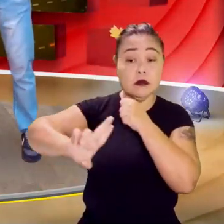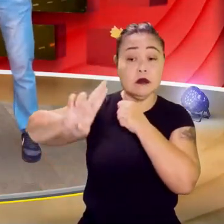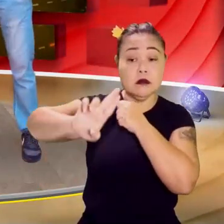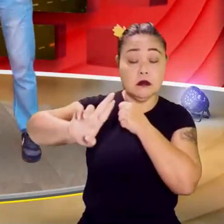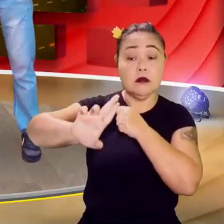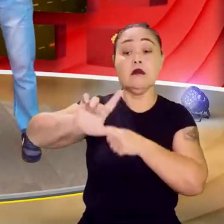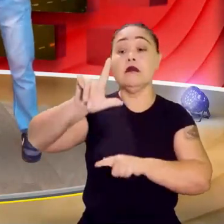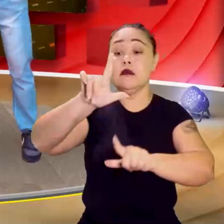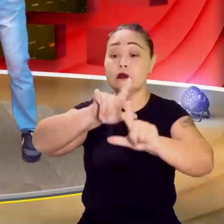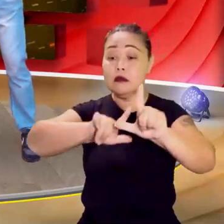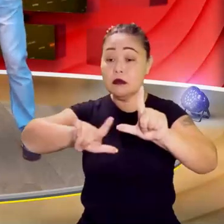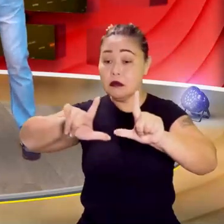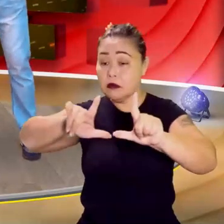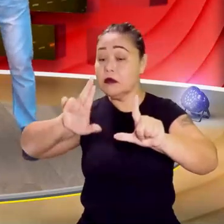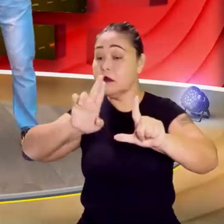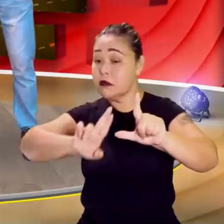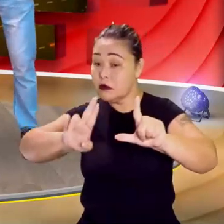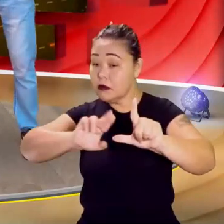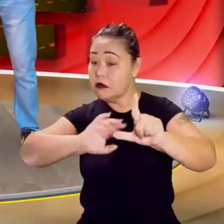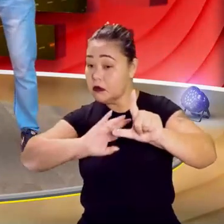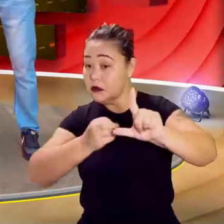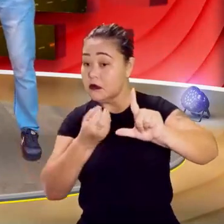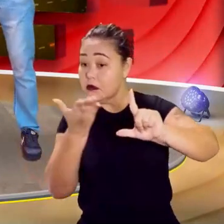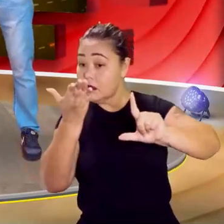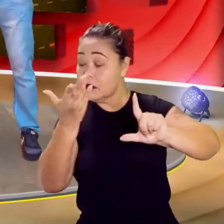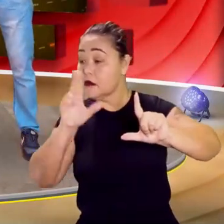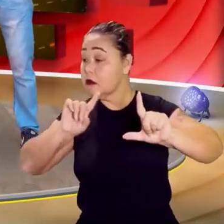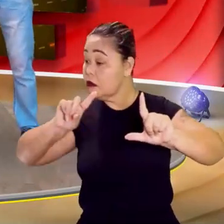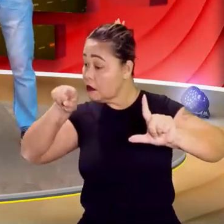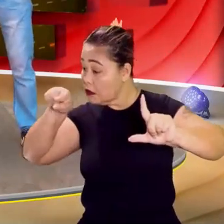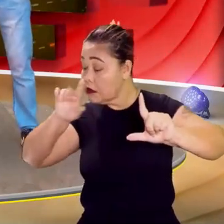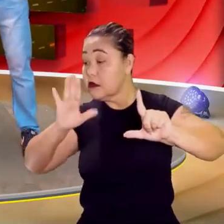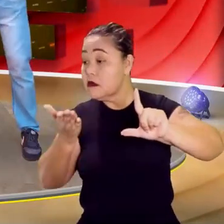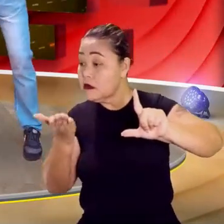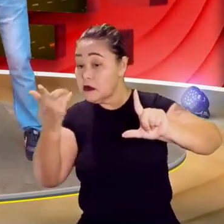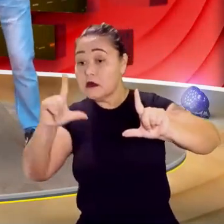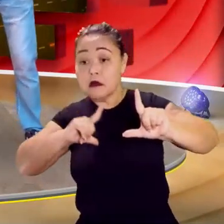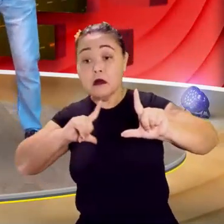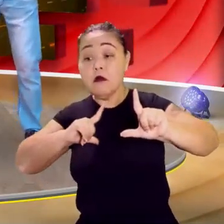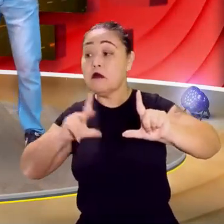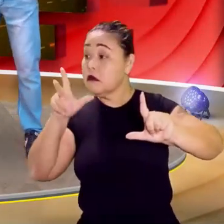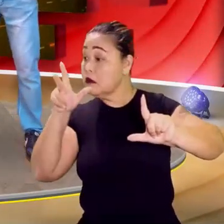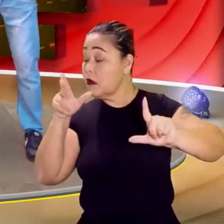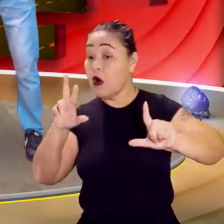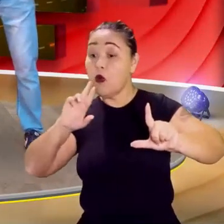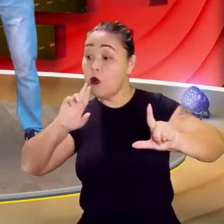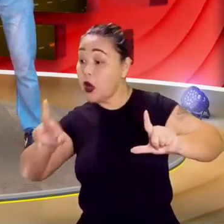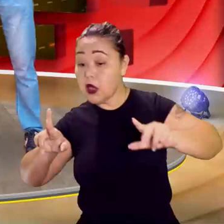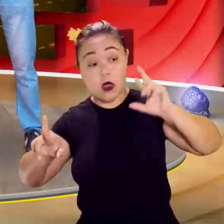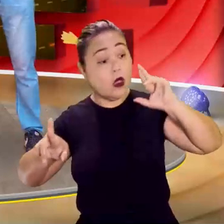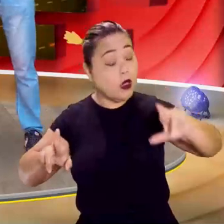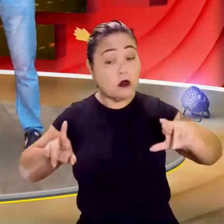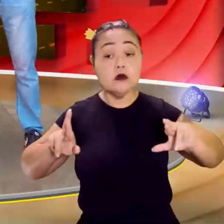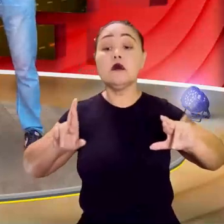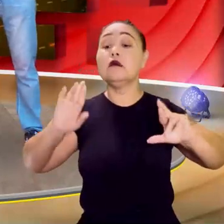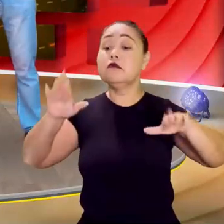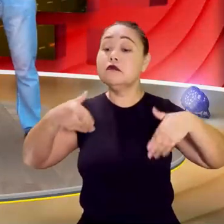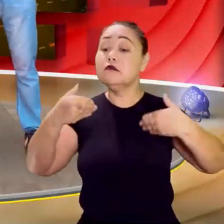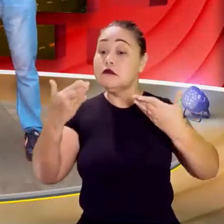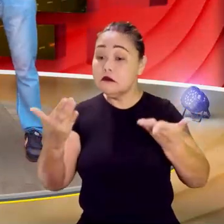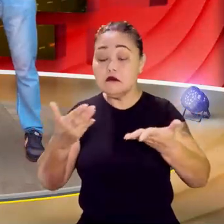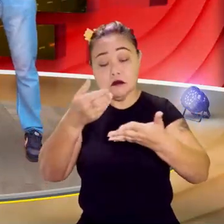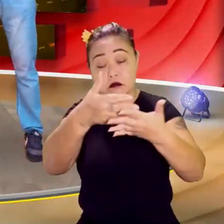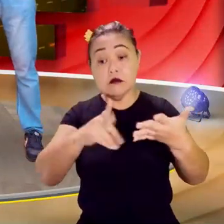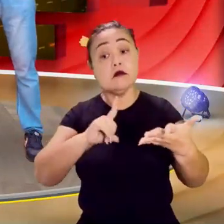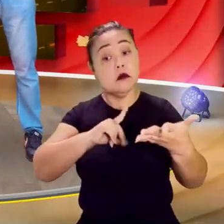aplicação do log, né? Você aplicou o logaritmo de um lado, aplicou do outro. Os resultados desses valores vai ser dado no problema. Pode